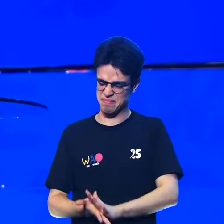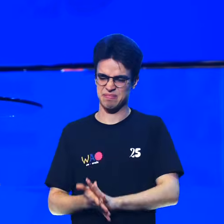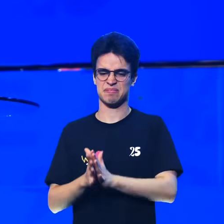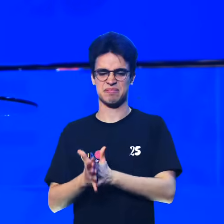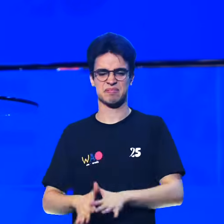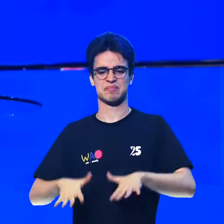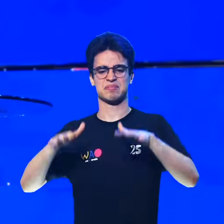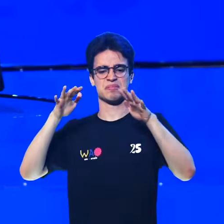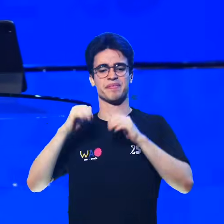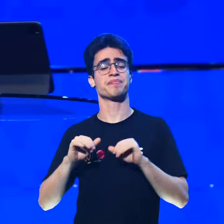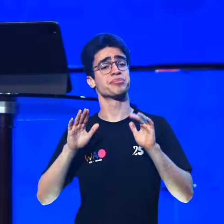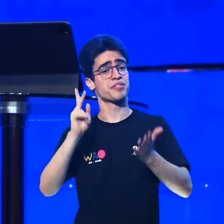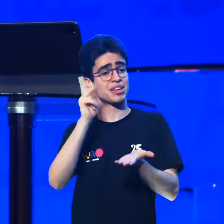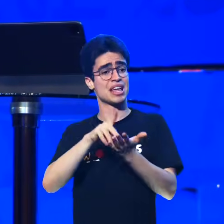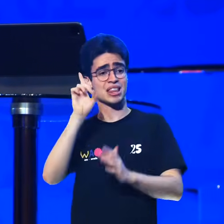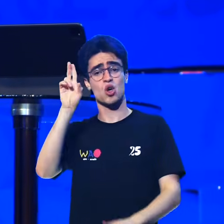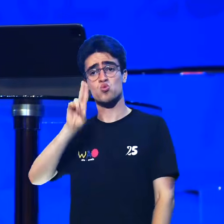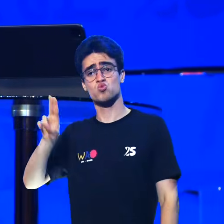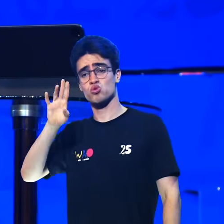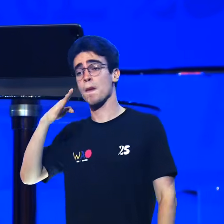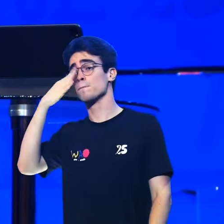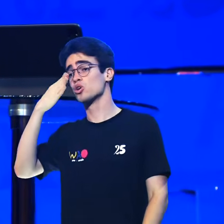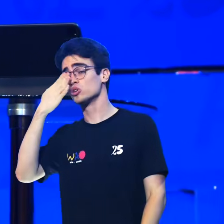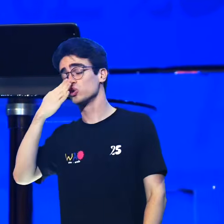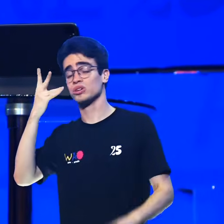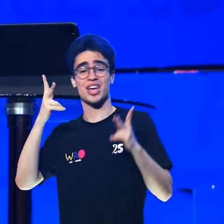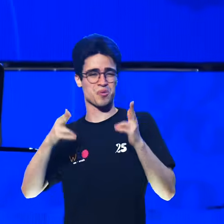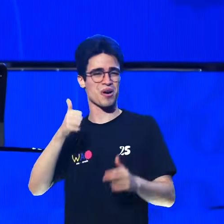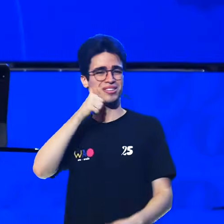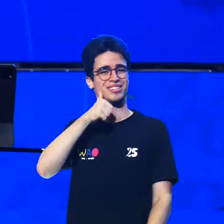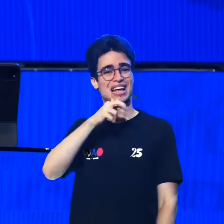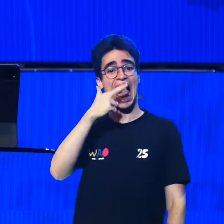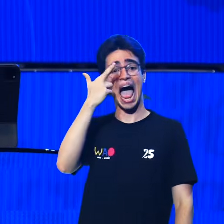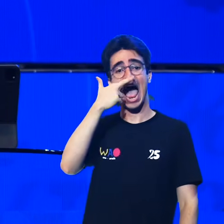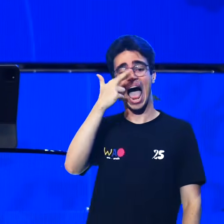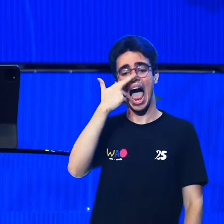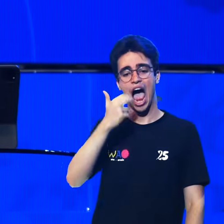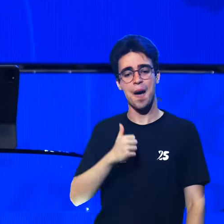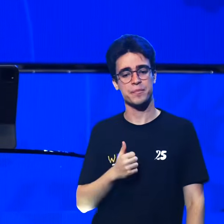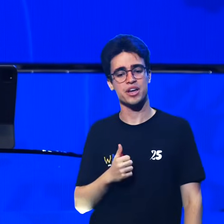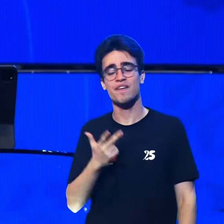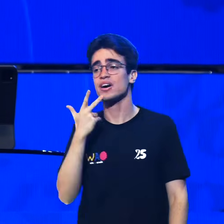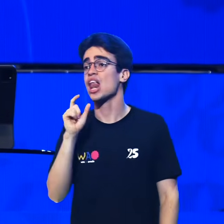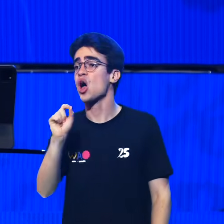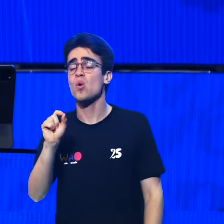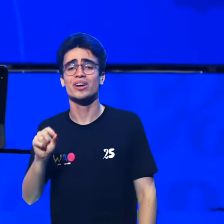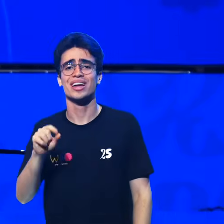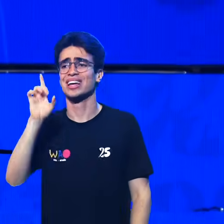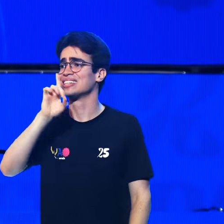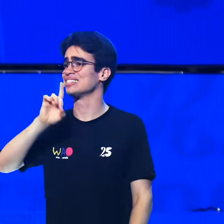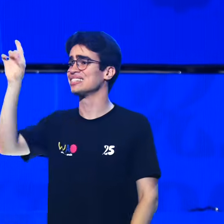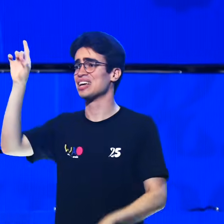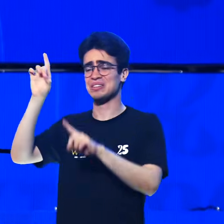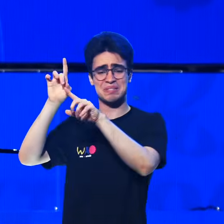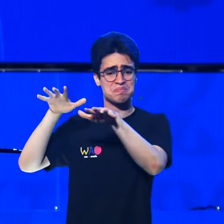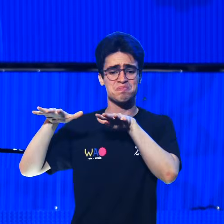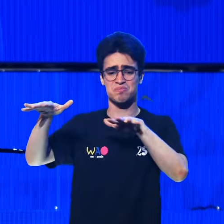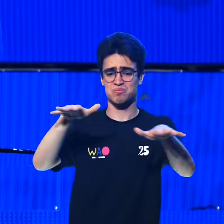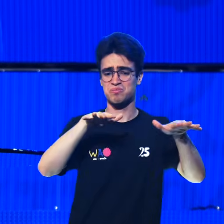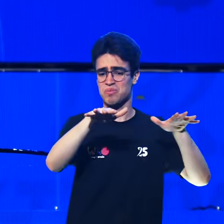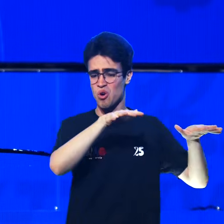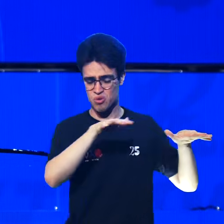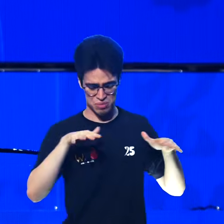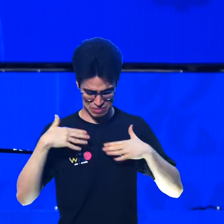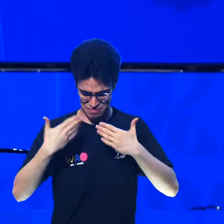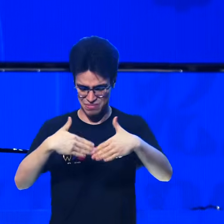que Deus usou prostitutas como Raabe para dizer: nada impede o movimento que eu tenho